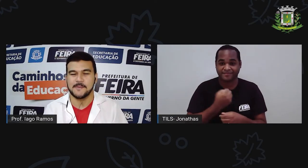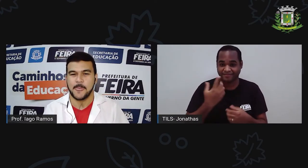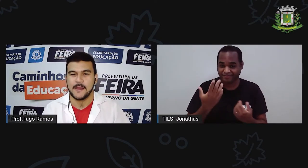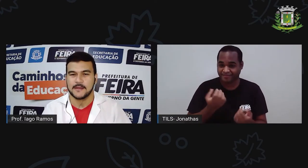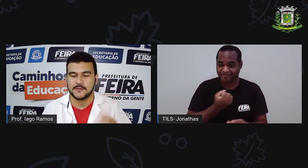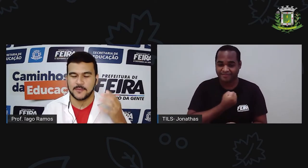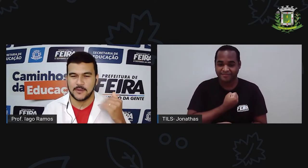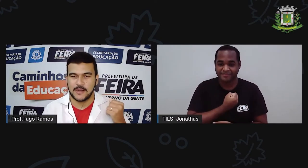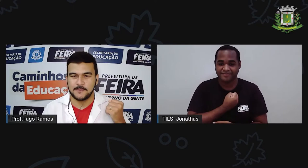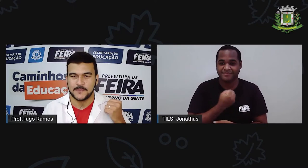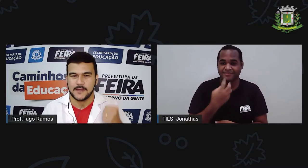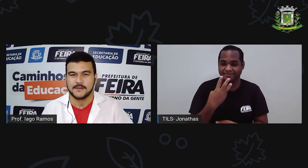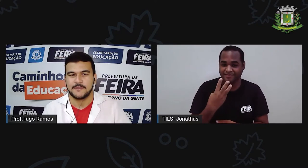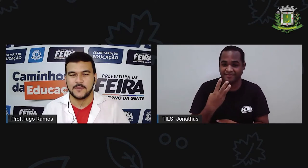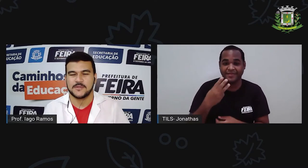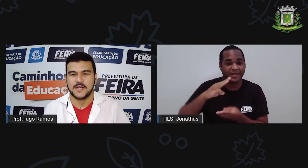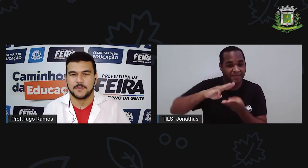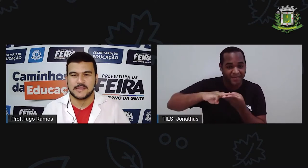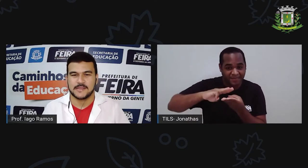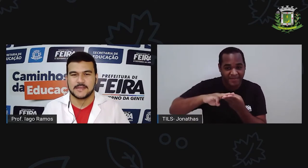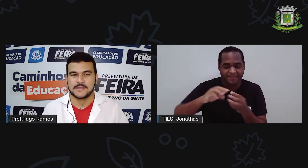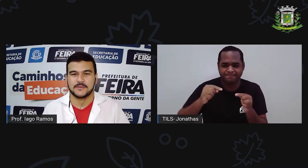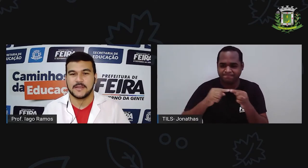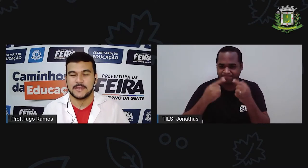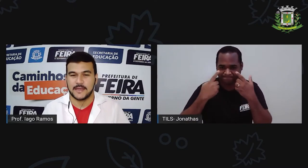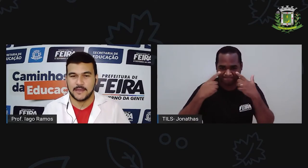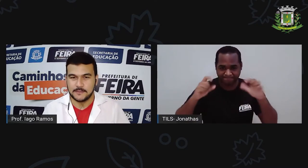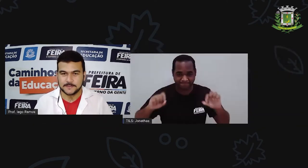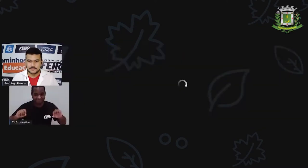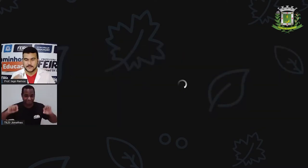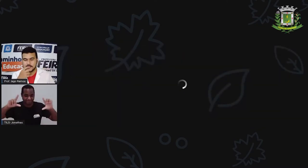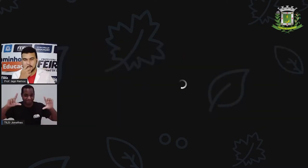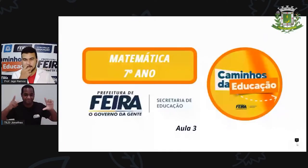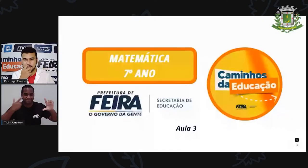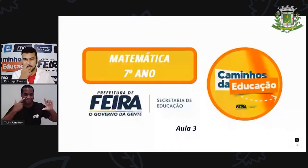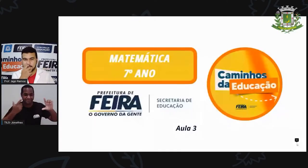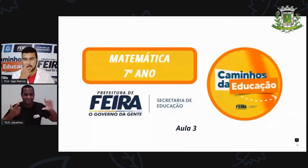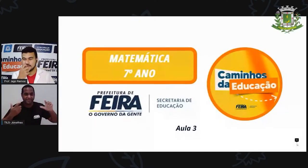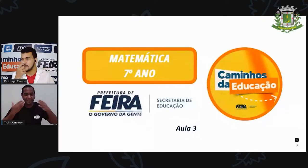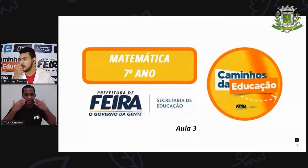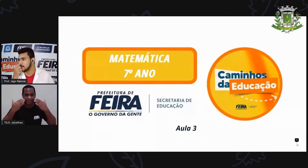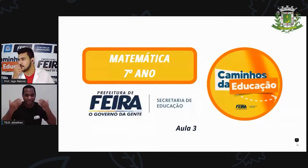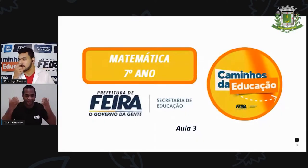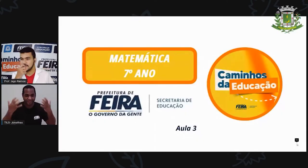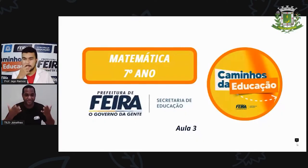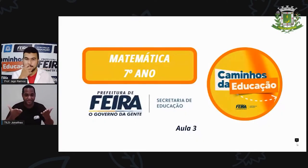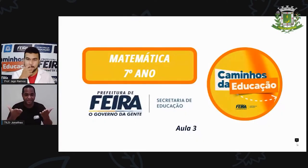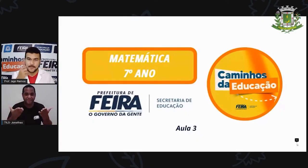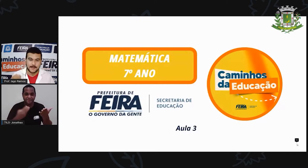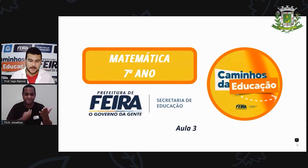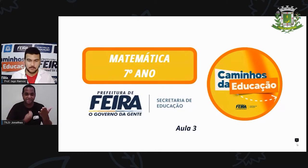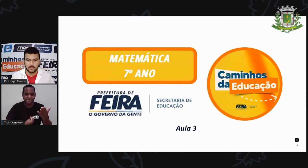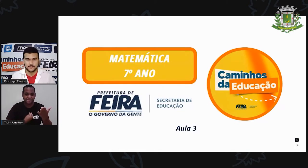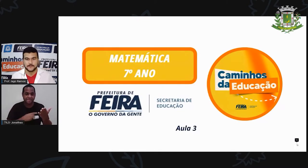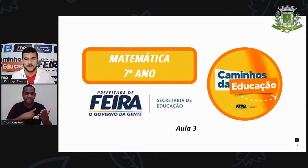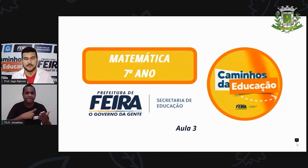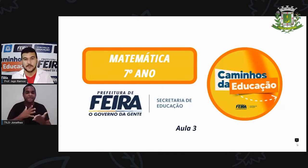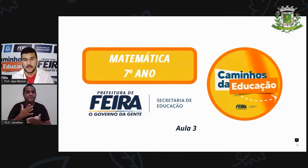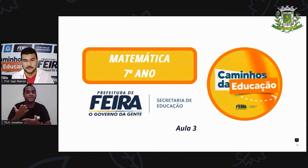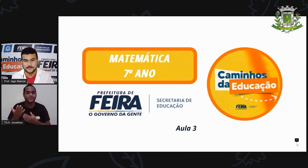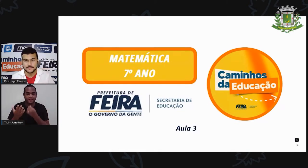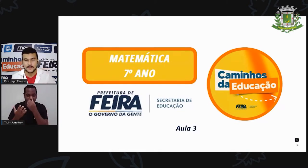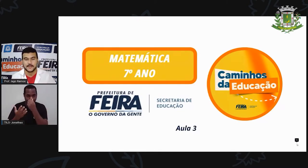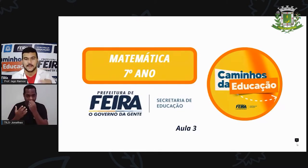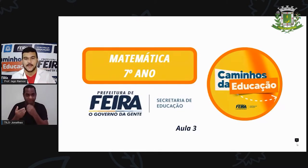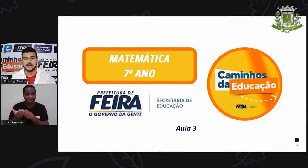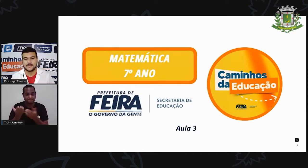belezinha? Então vamos lá, vamos de apresentação na tela, já já vai aparecer aí pra você, bom, então vamos